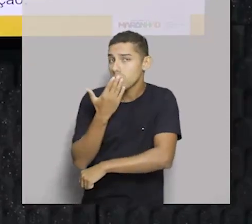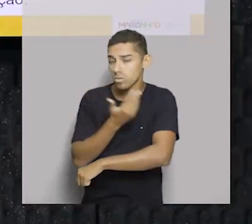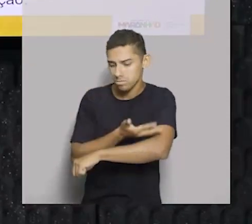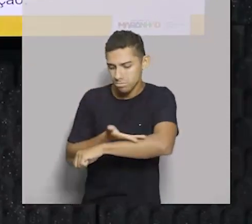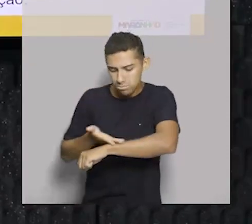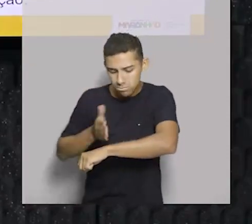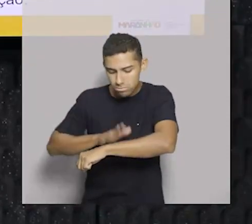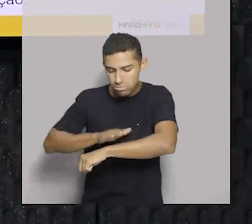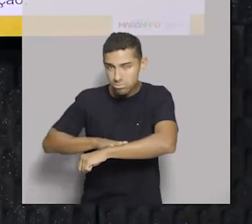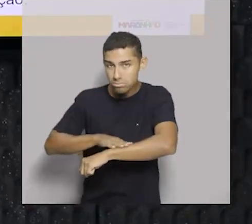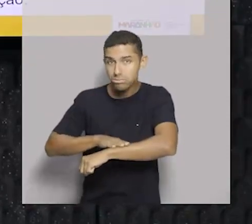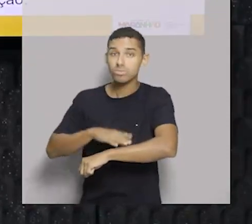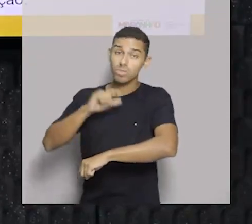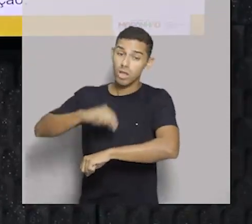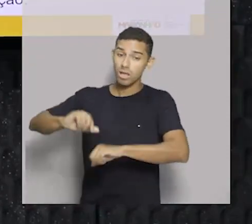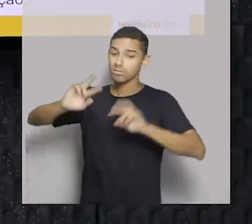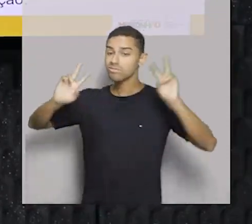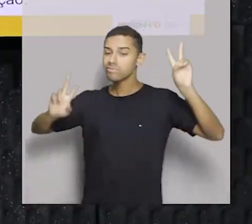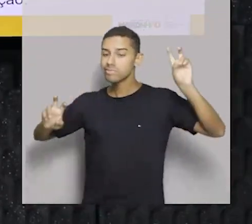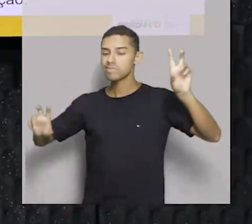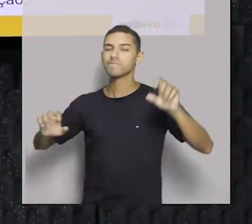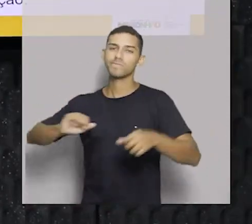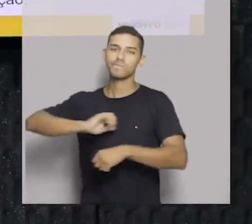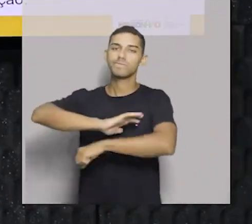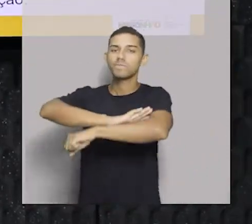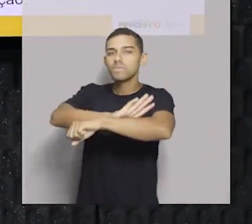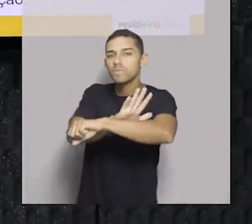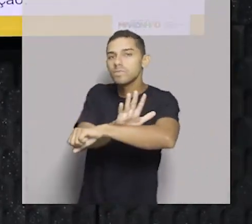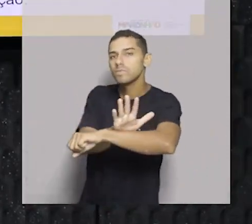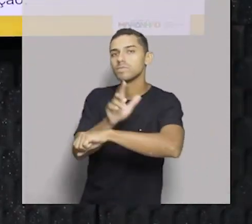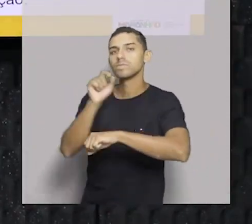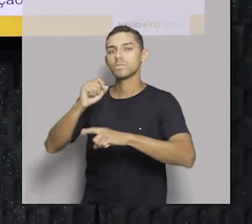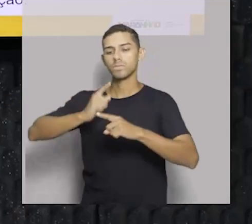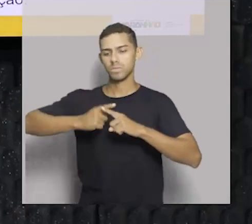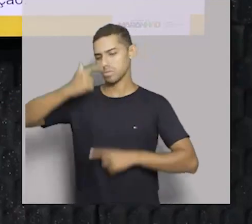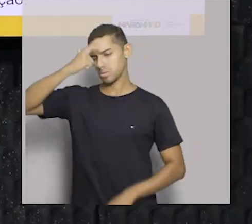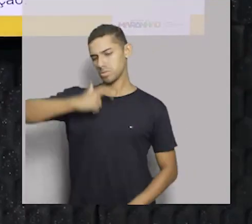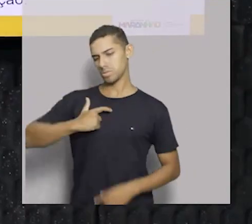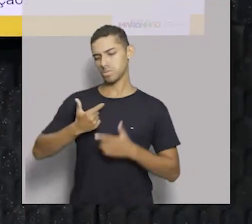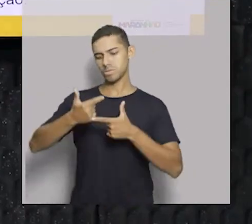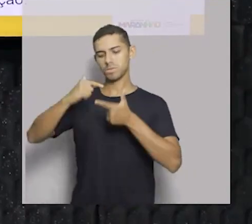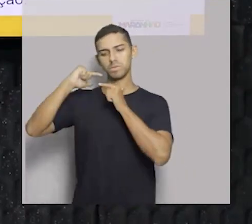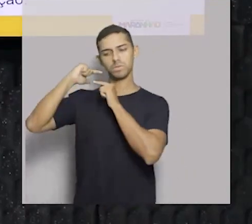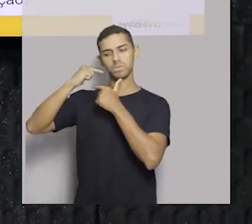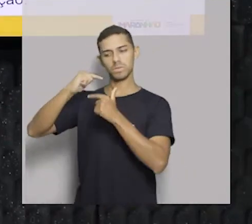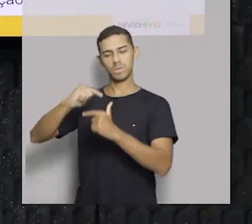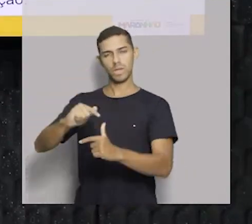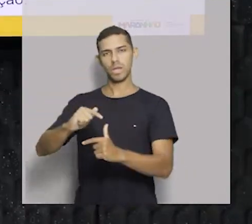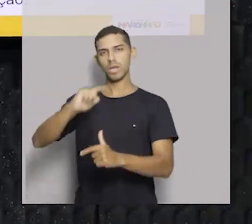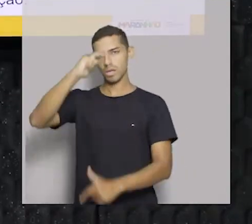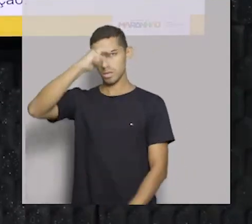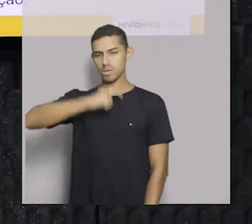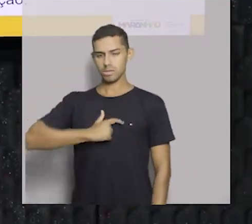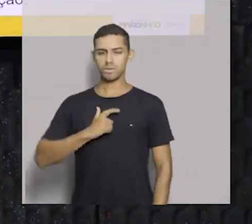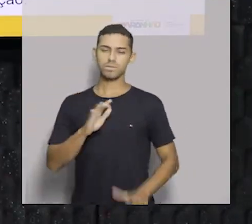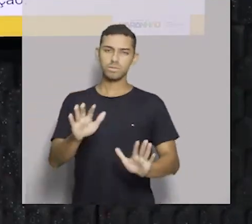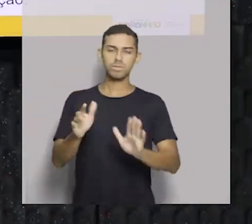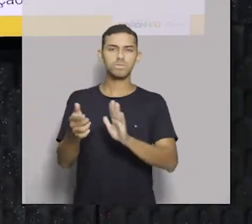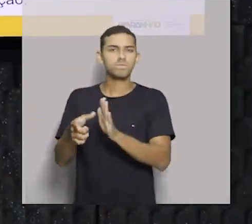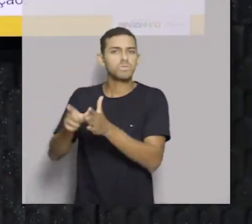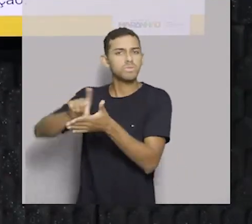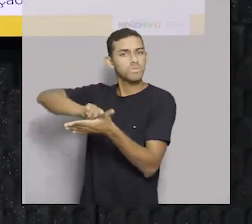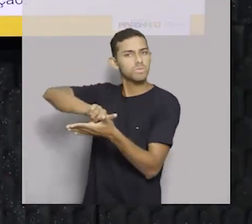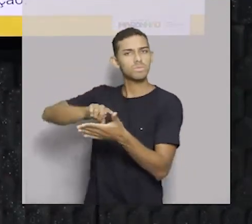facilitada entre aspas de sofrer preconceito racial por origem da sua cor a gente viu recentemente